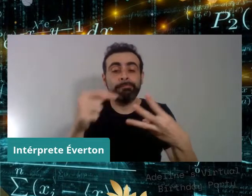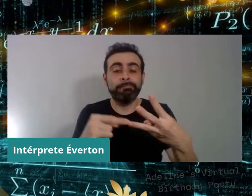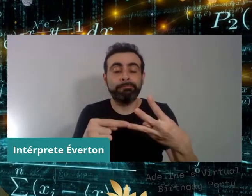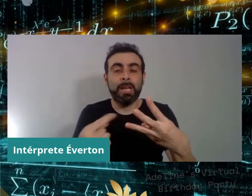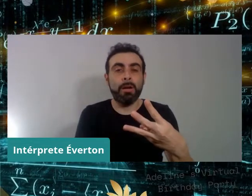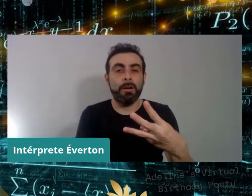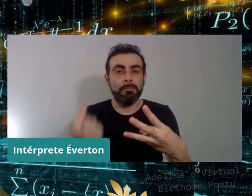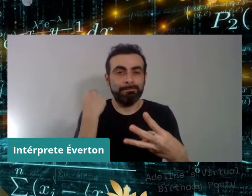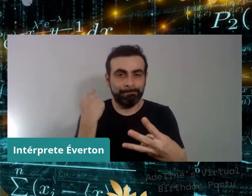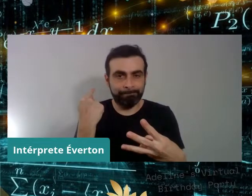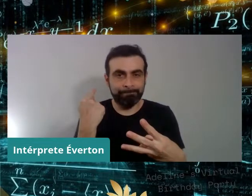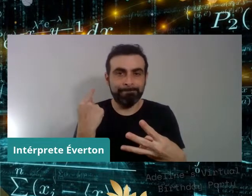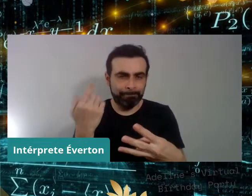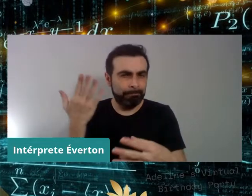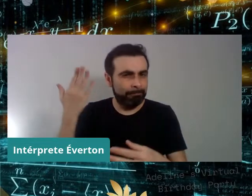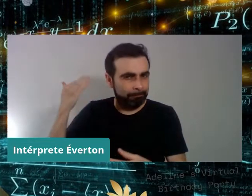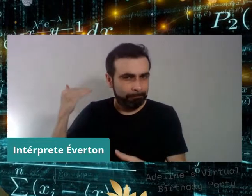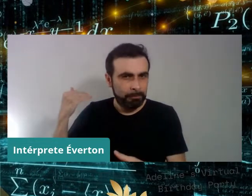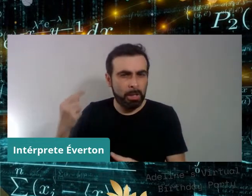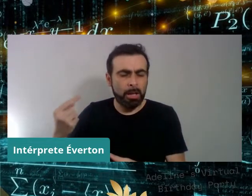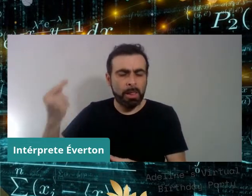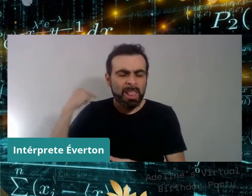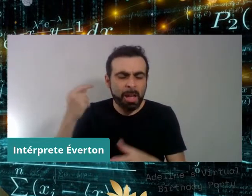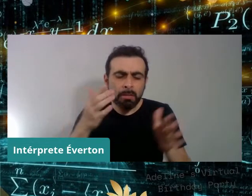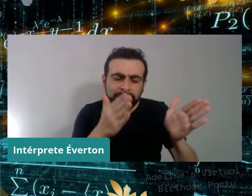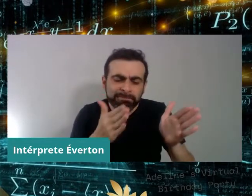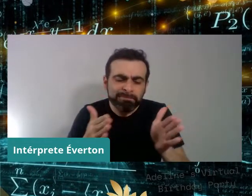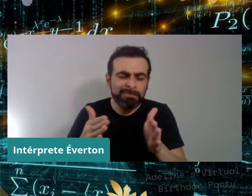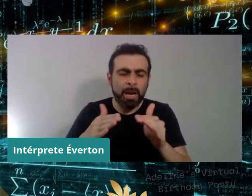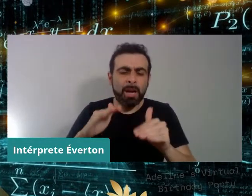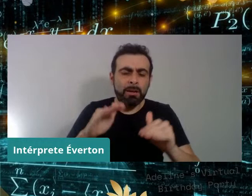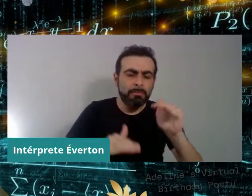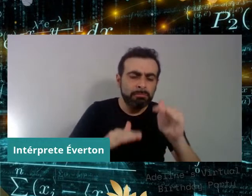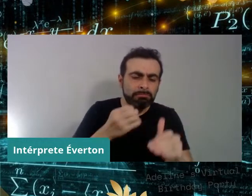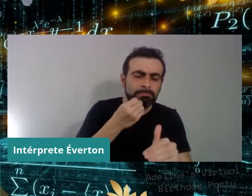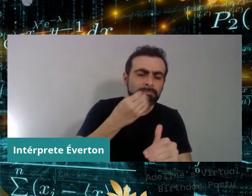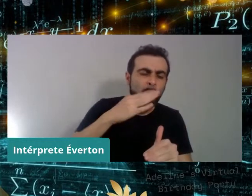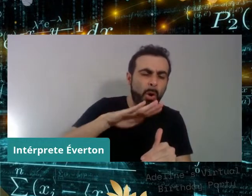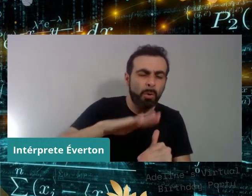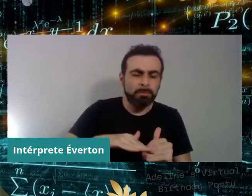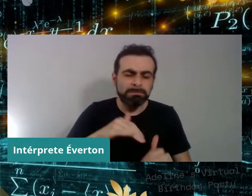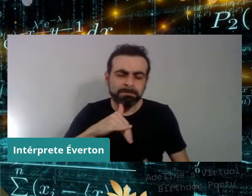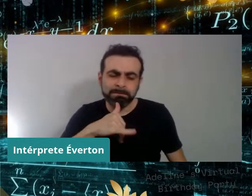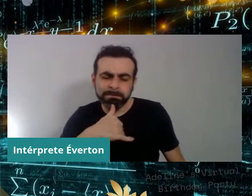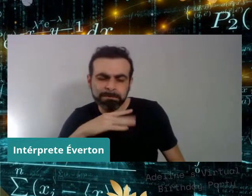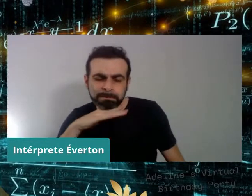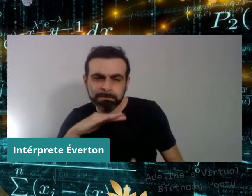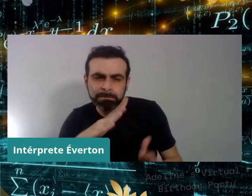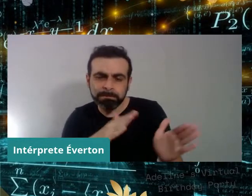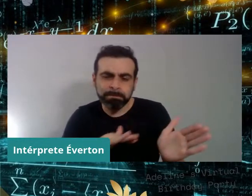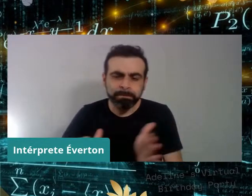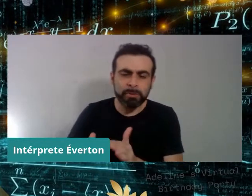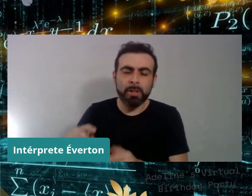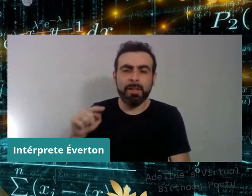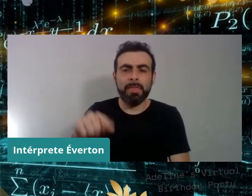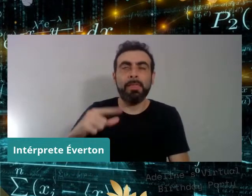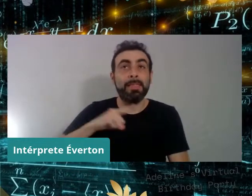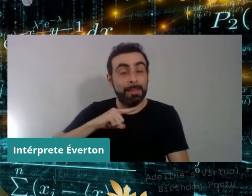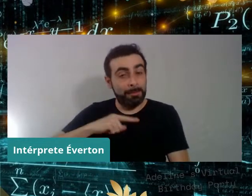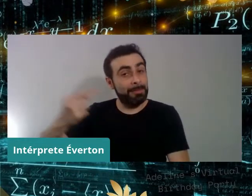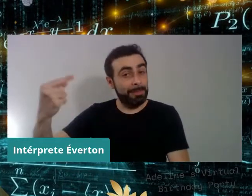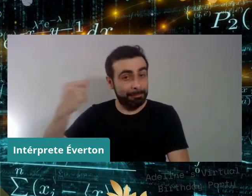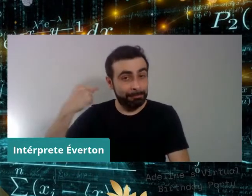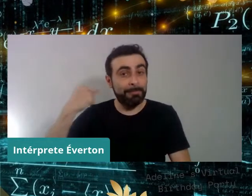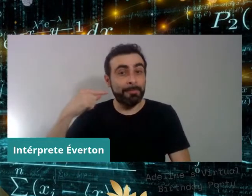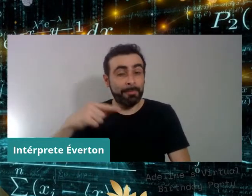Um passado de altos, também de baixos. Um passado de alegrias, mas também